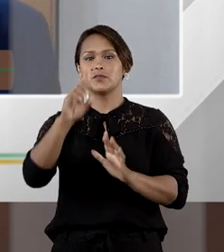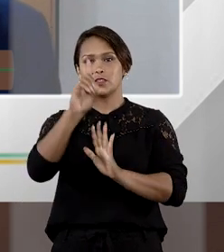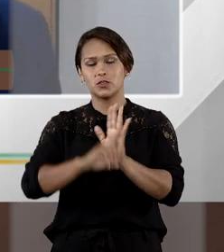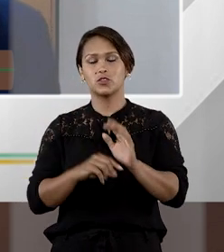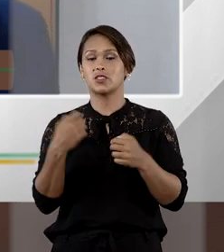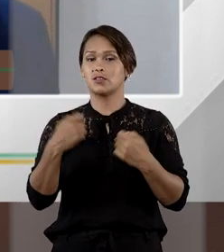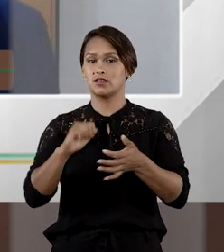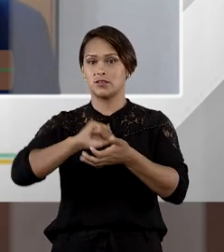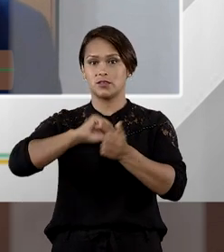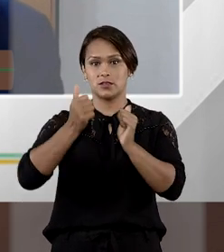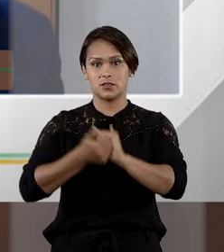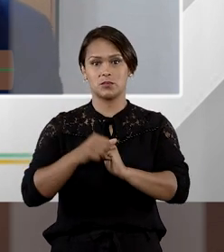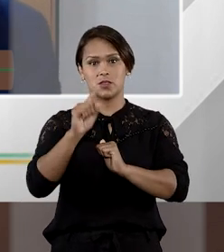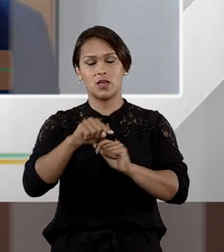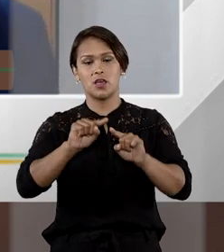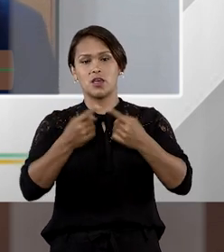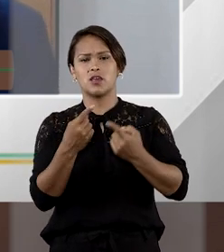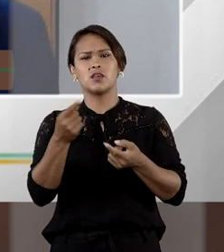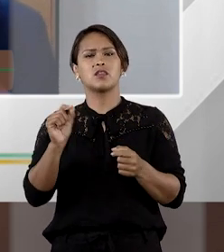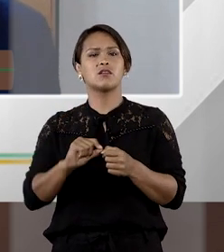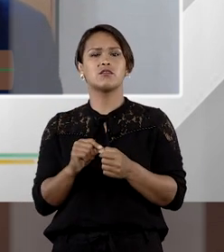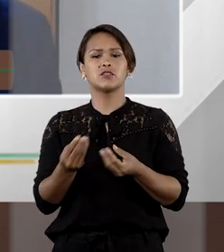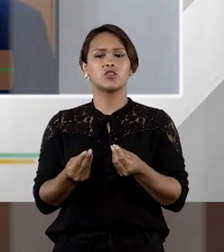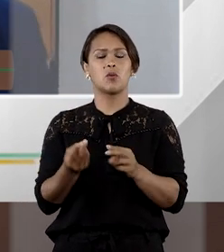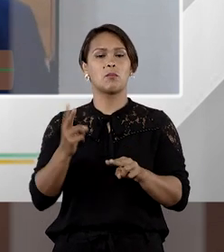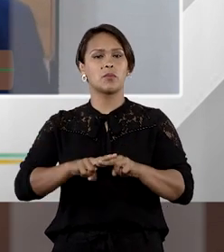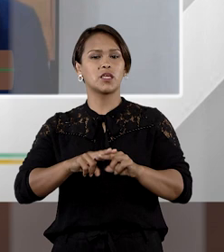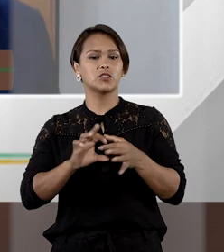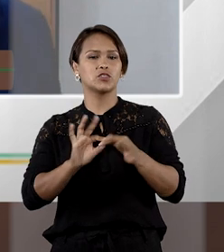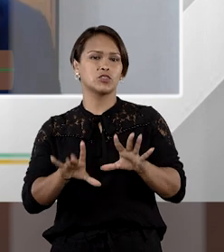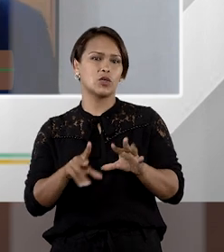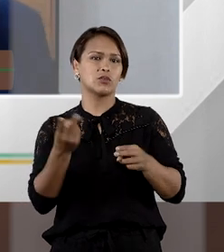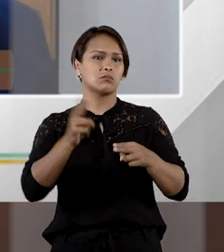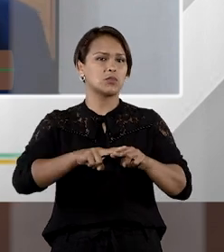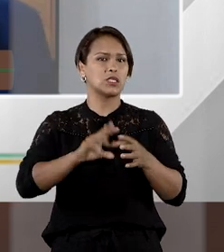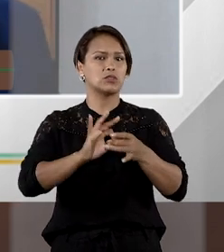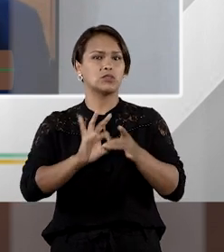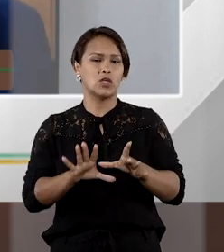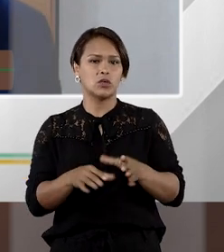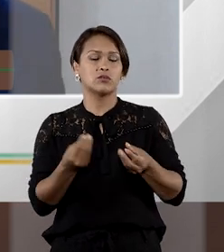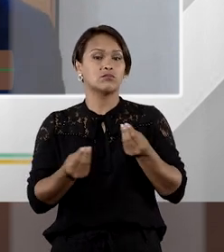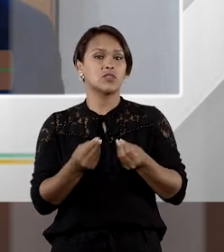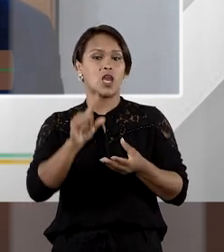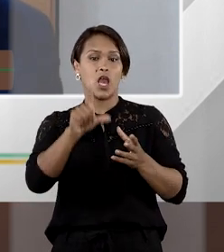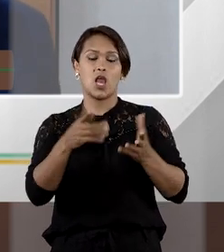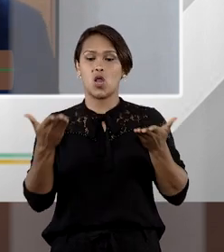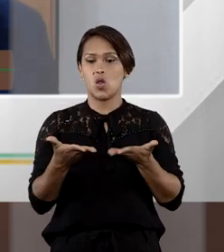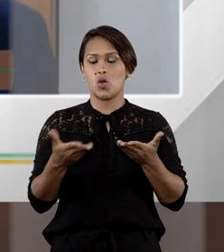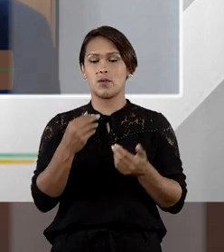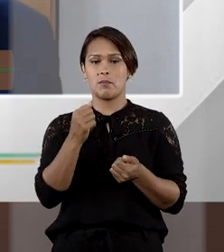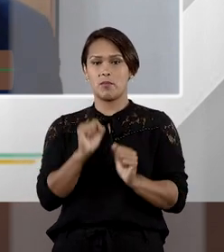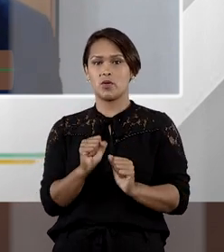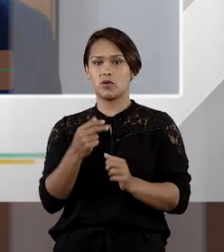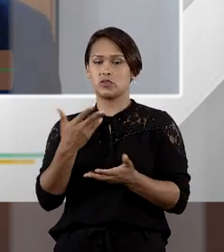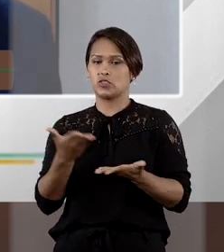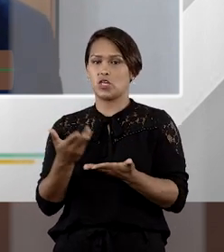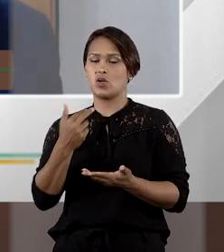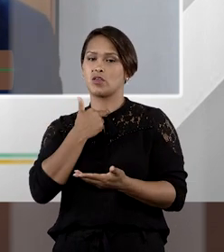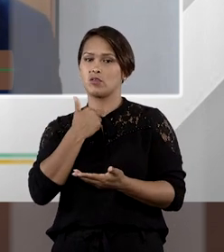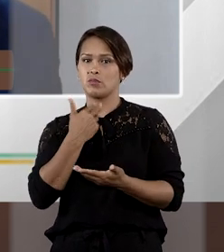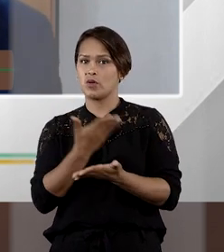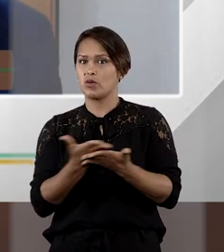se adaptar. Então, vai ser assim? Prende, solta, prende, solta. Agora eu posso prender, agora não posso,